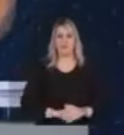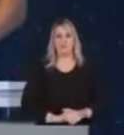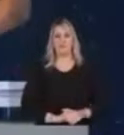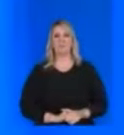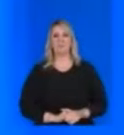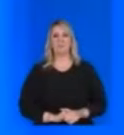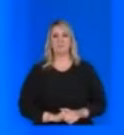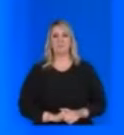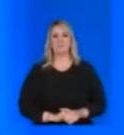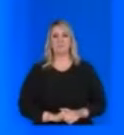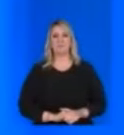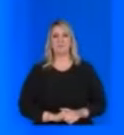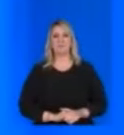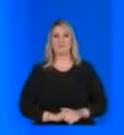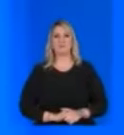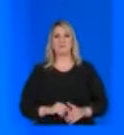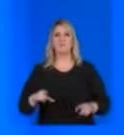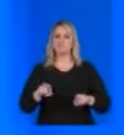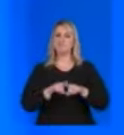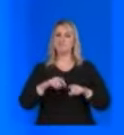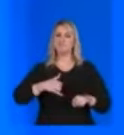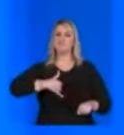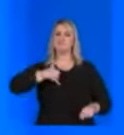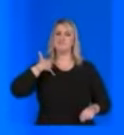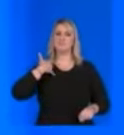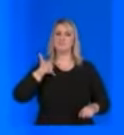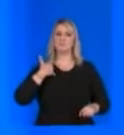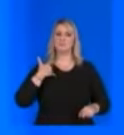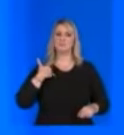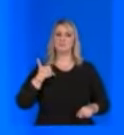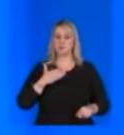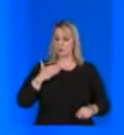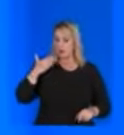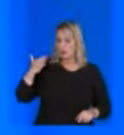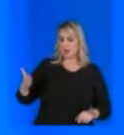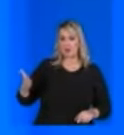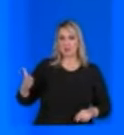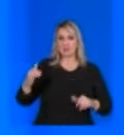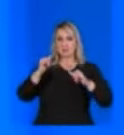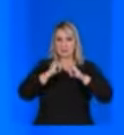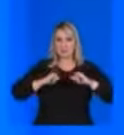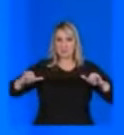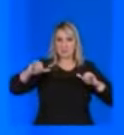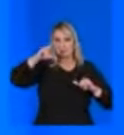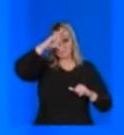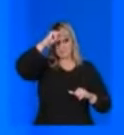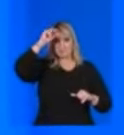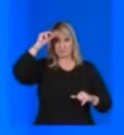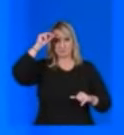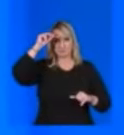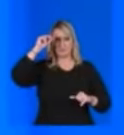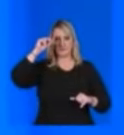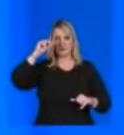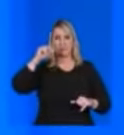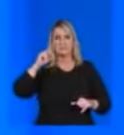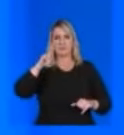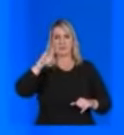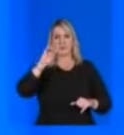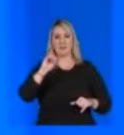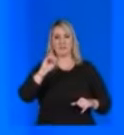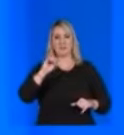Osório Molon Eu também me orgulho muito de estar ao lado nessa campanha pra prefeitura do Rio di aspazia